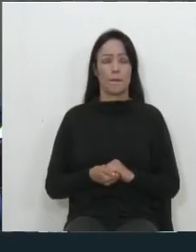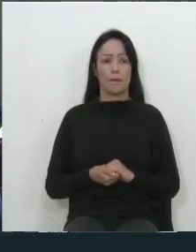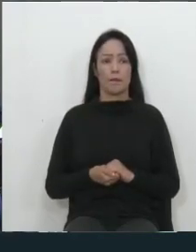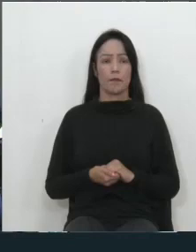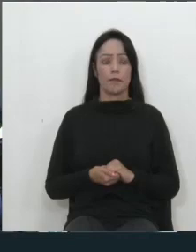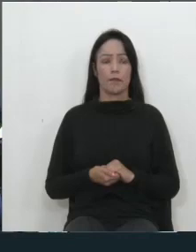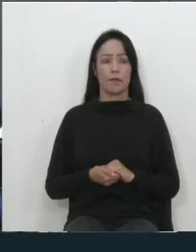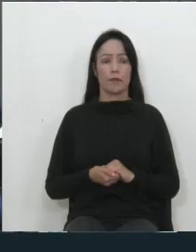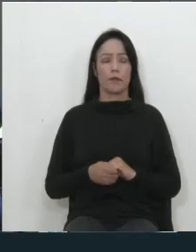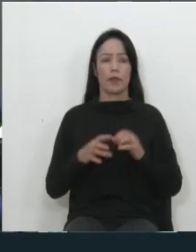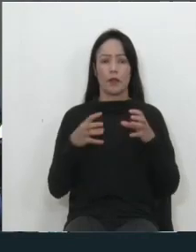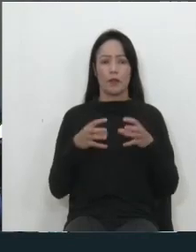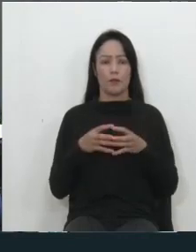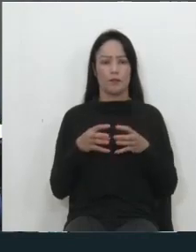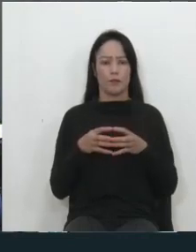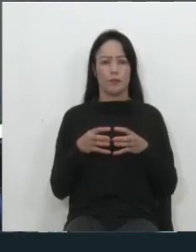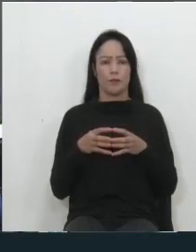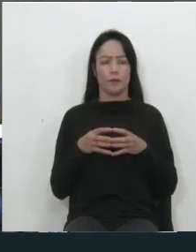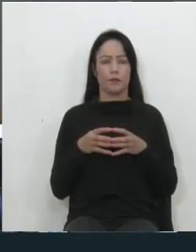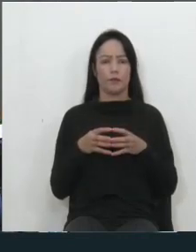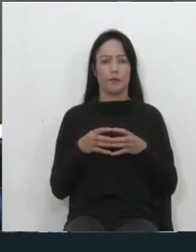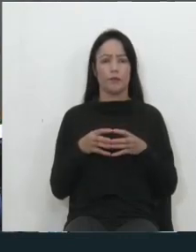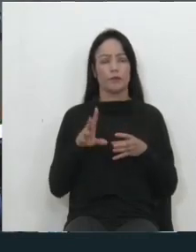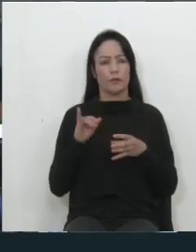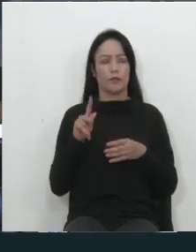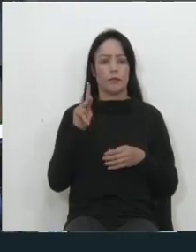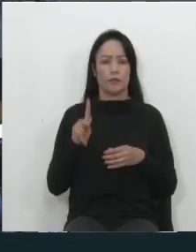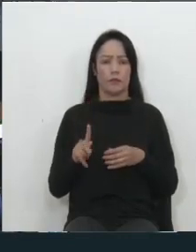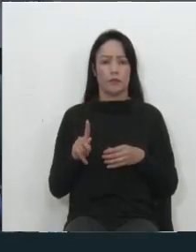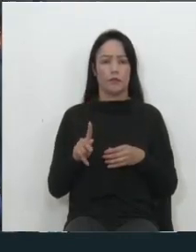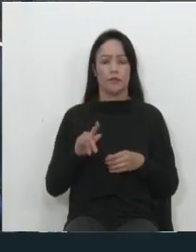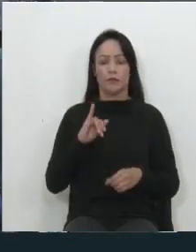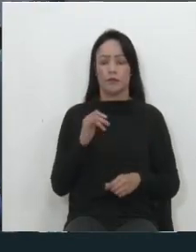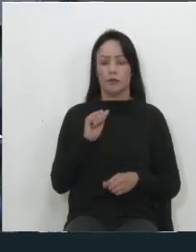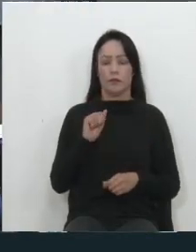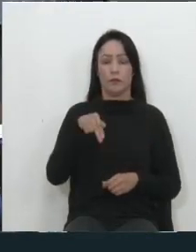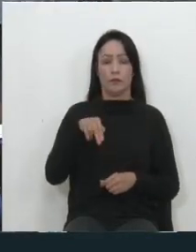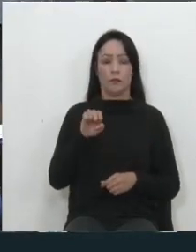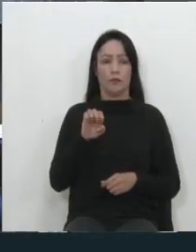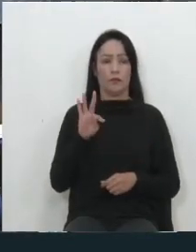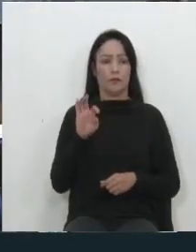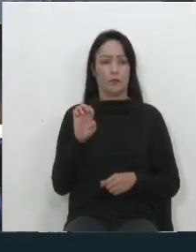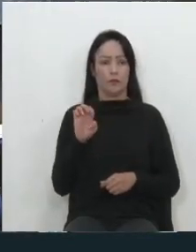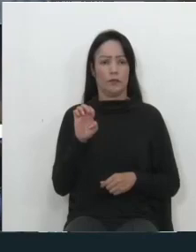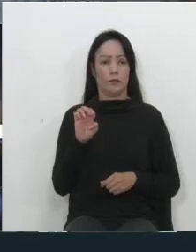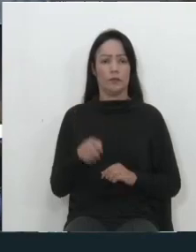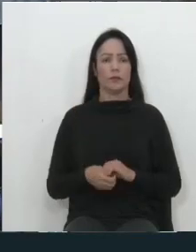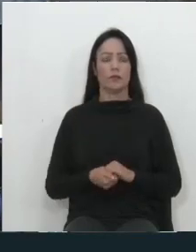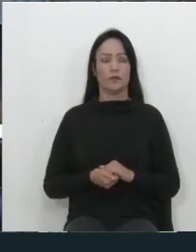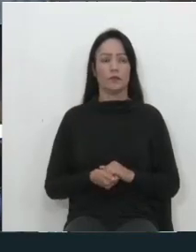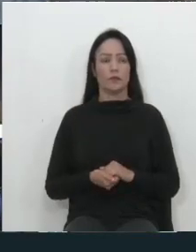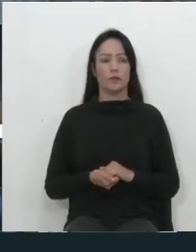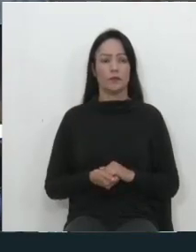Na comissão onde será presidida a vereadora Janete, será presidente. A vereadora Janete.